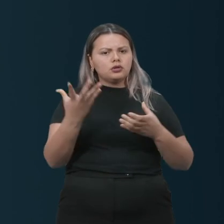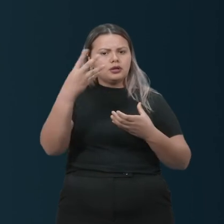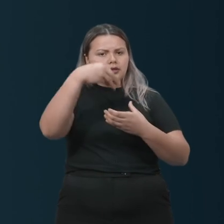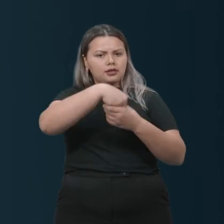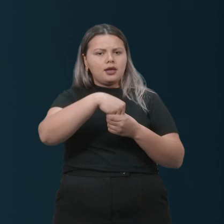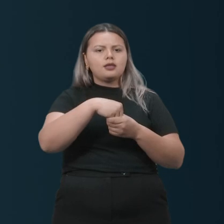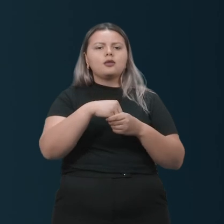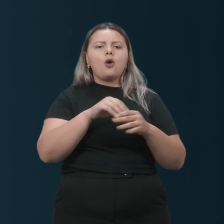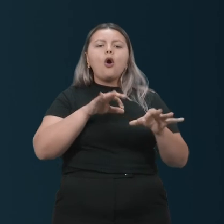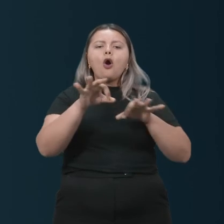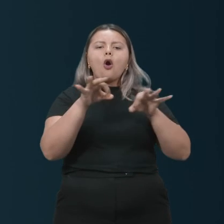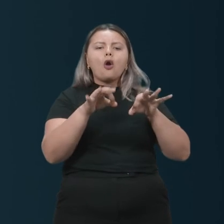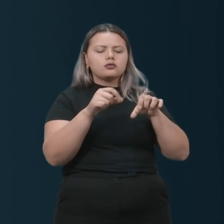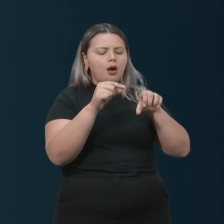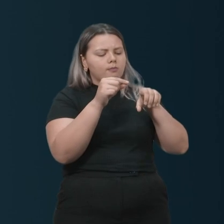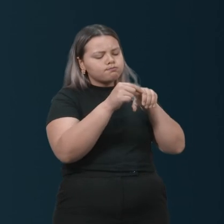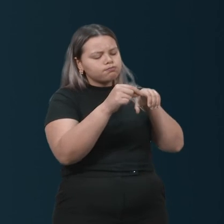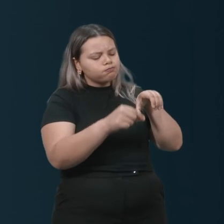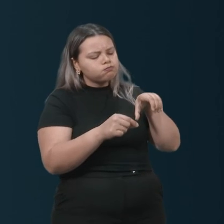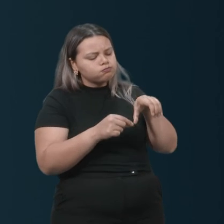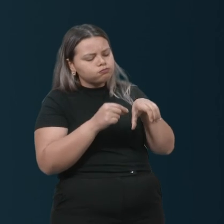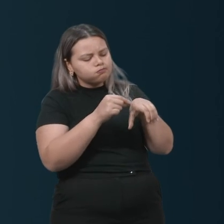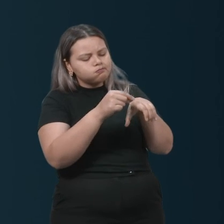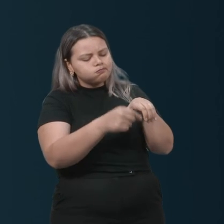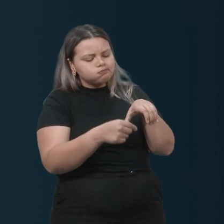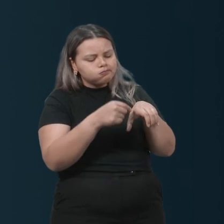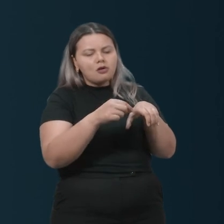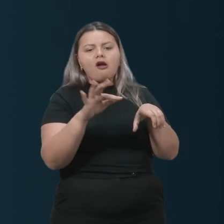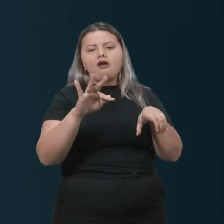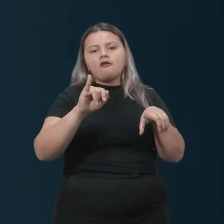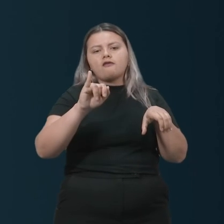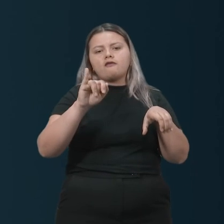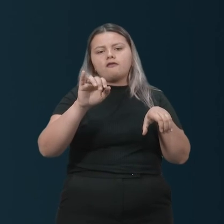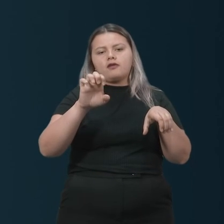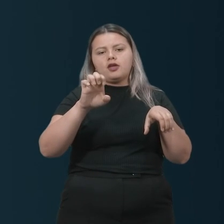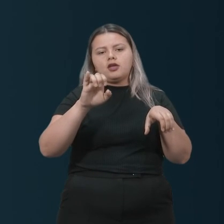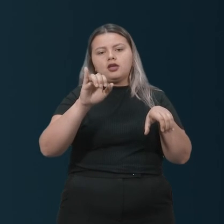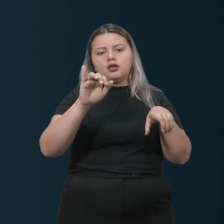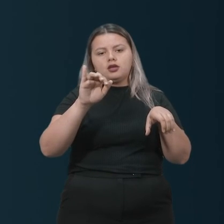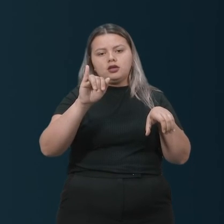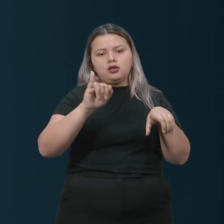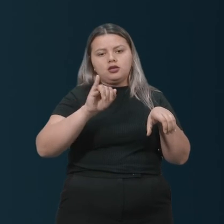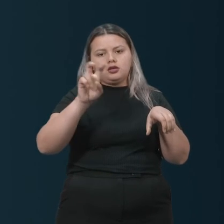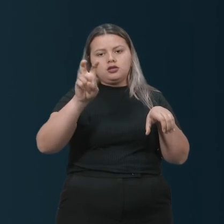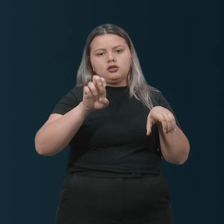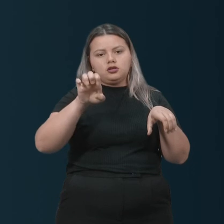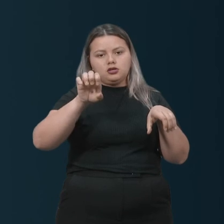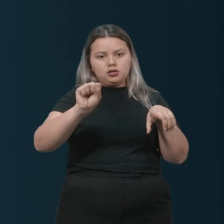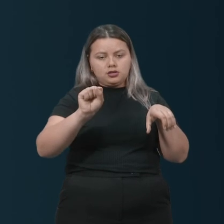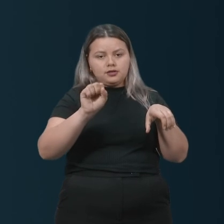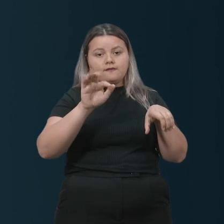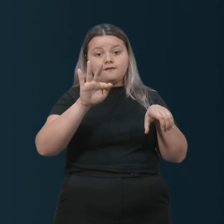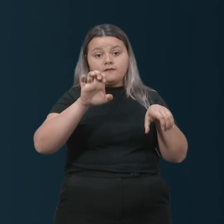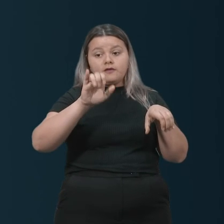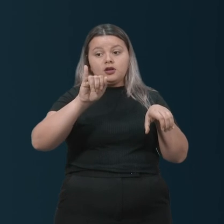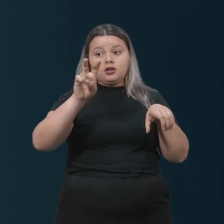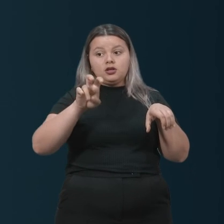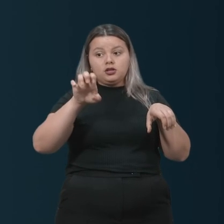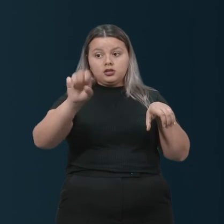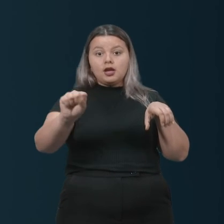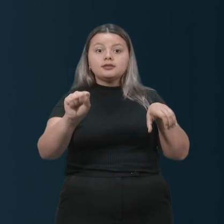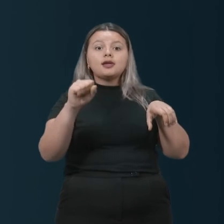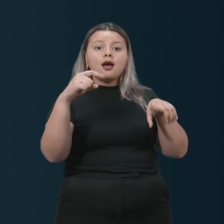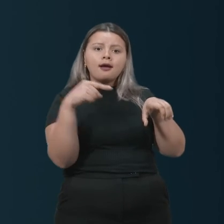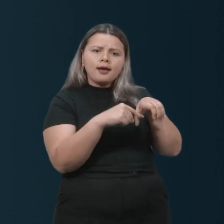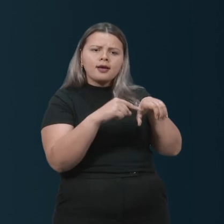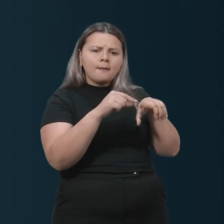se organizam em feixes, como se fossem fios encapados. Esses